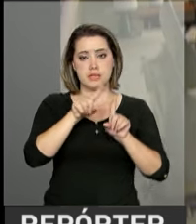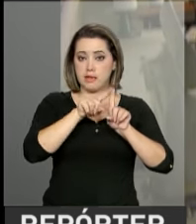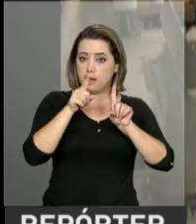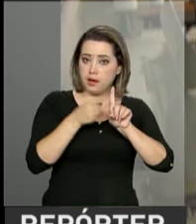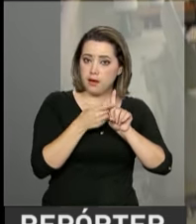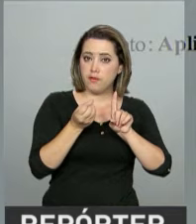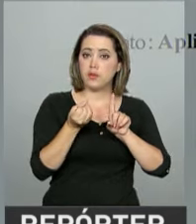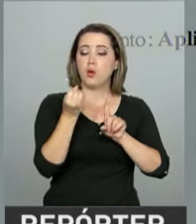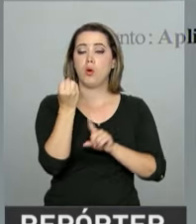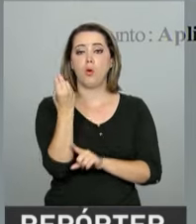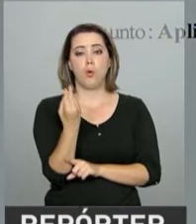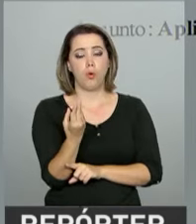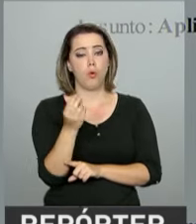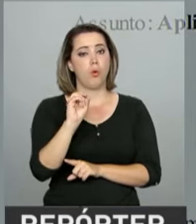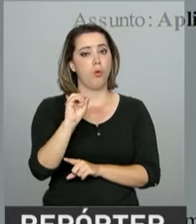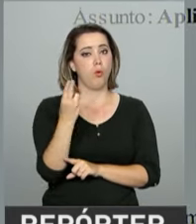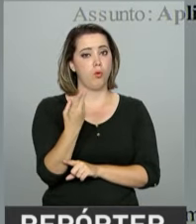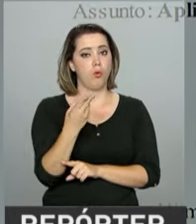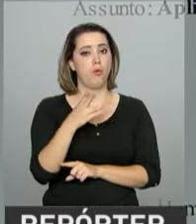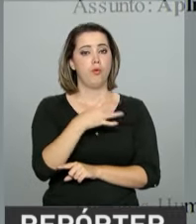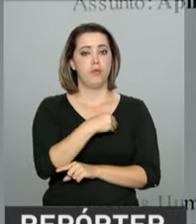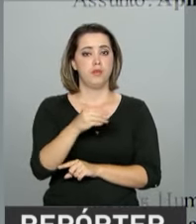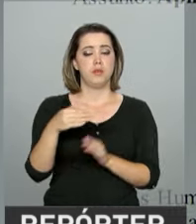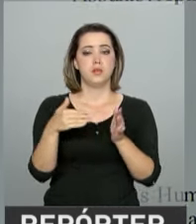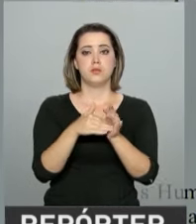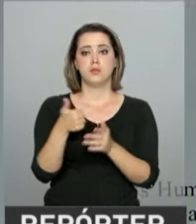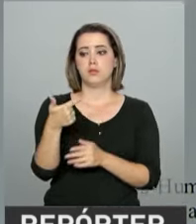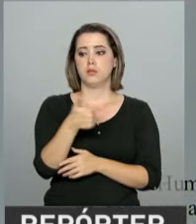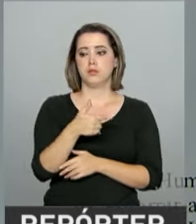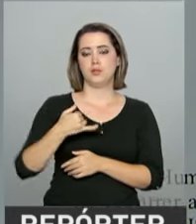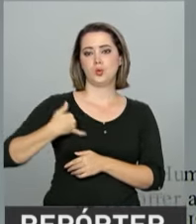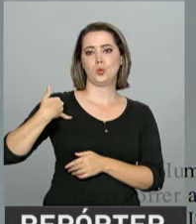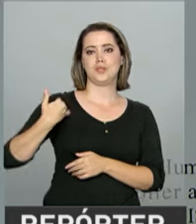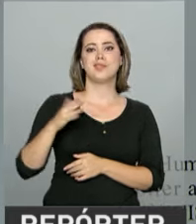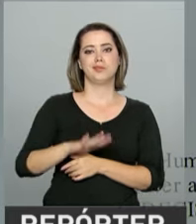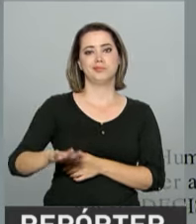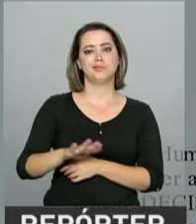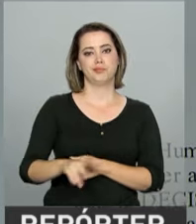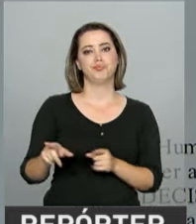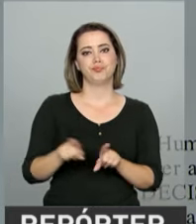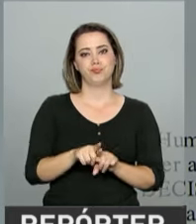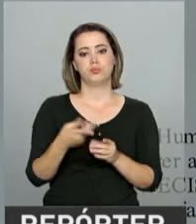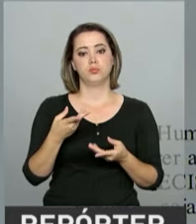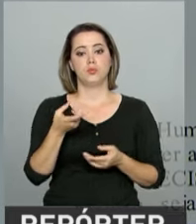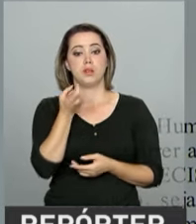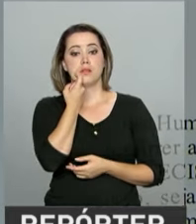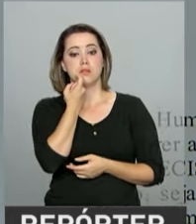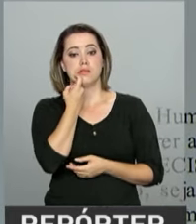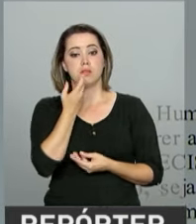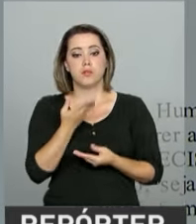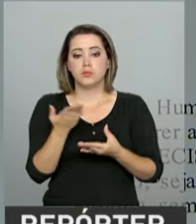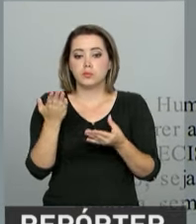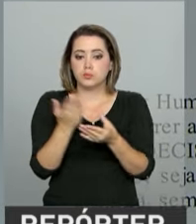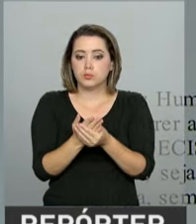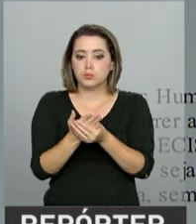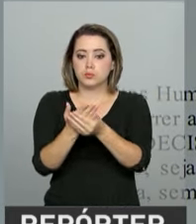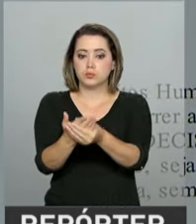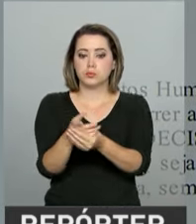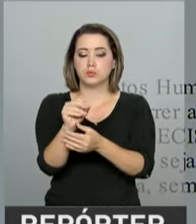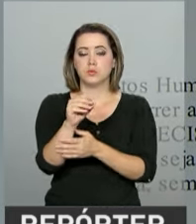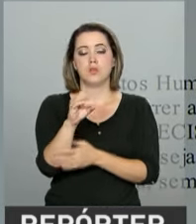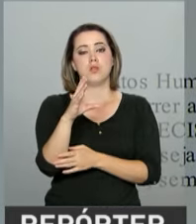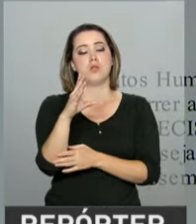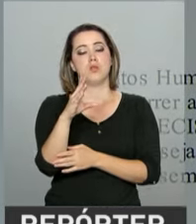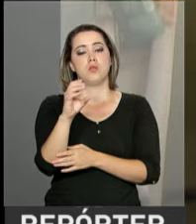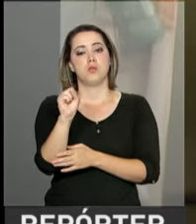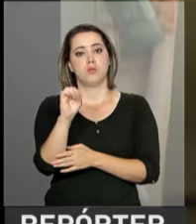até 12 anos. Na última terça-feira, a ministra dos Direitos Humanos encaminhou um ofício à presidente do Supremo Tribunal